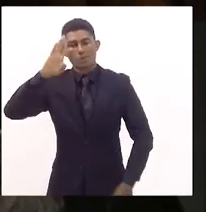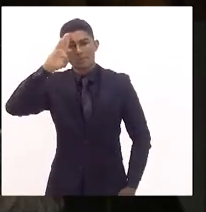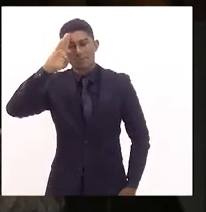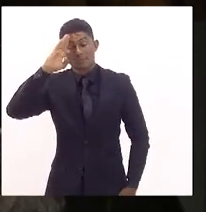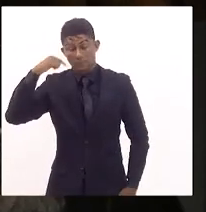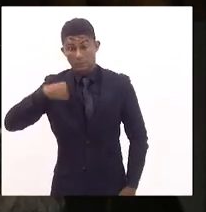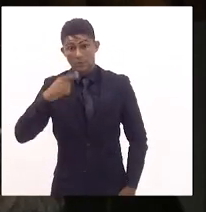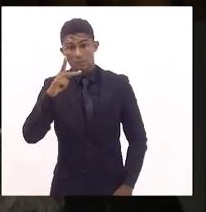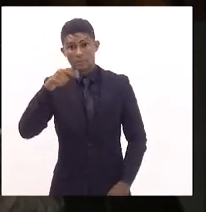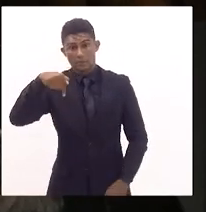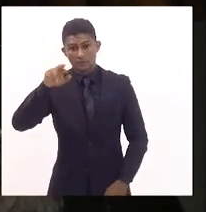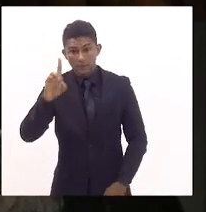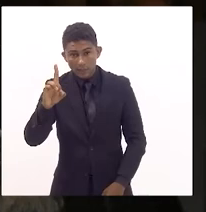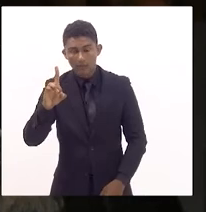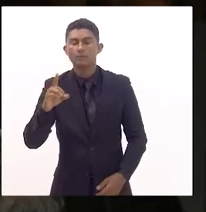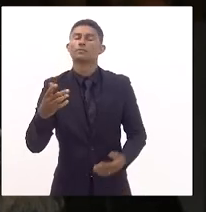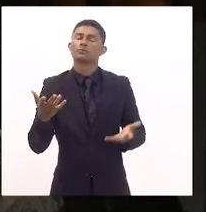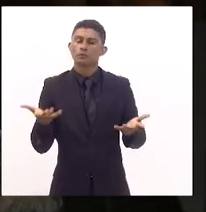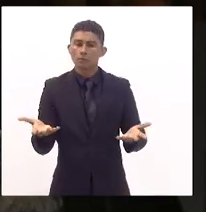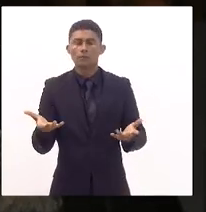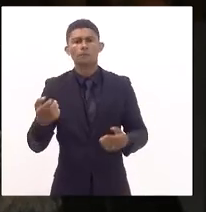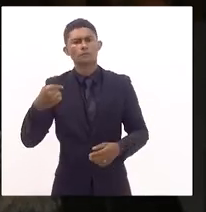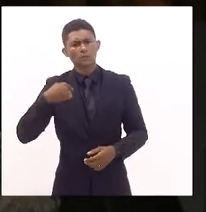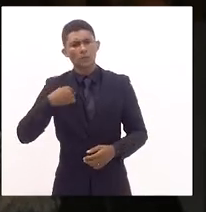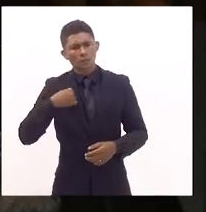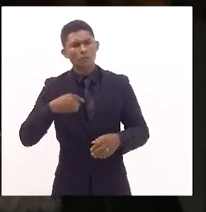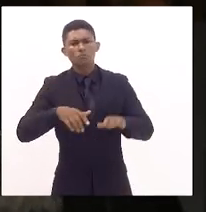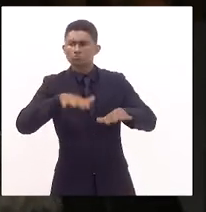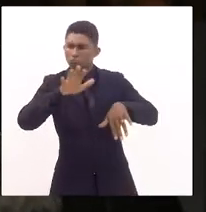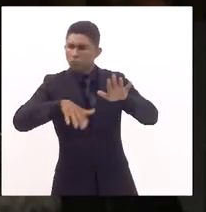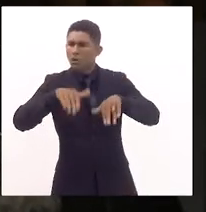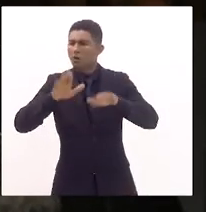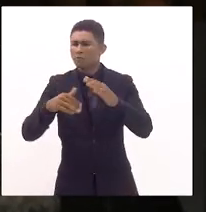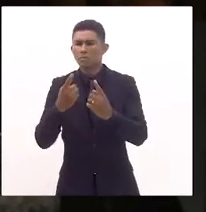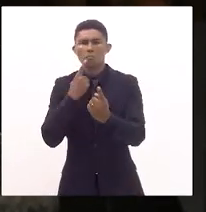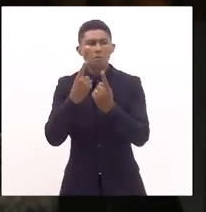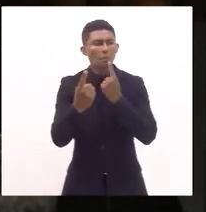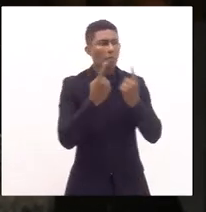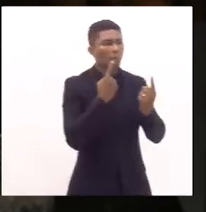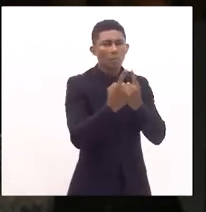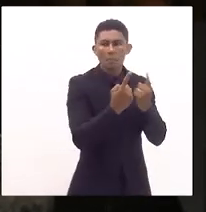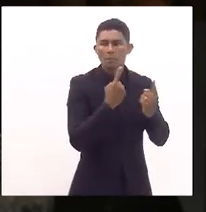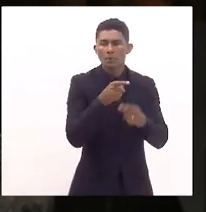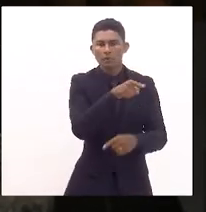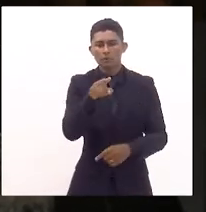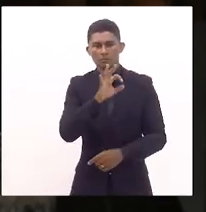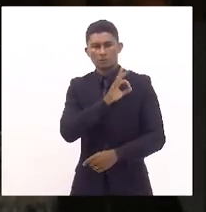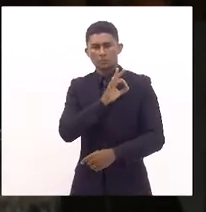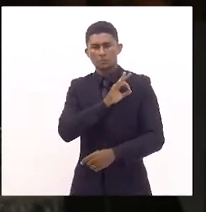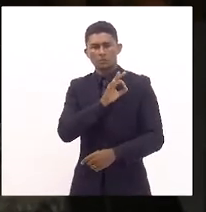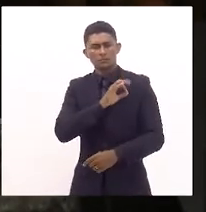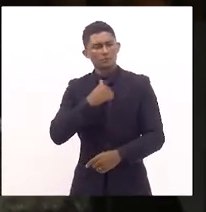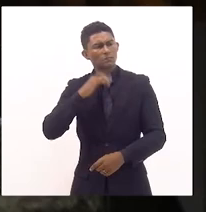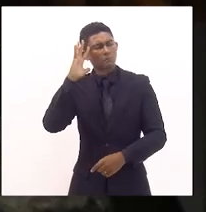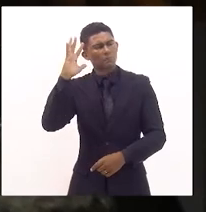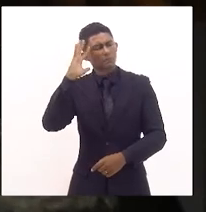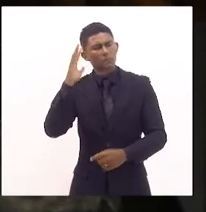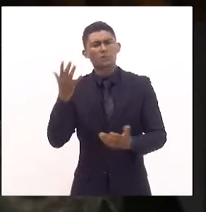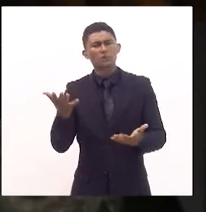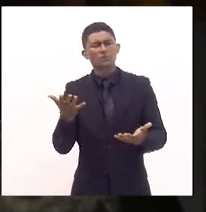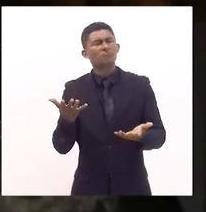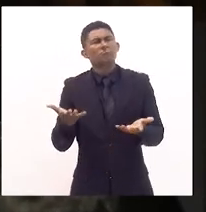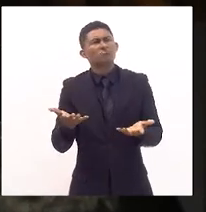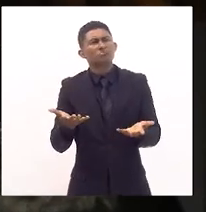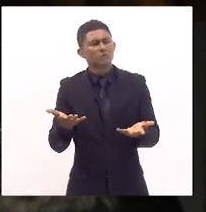eu sou praça. E, às vezes, conversando com diversos policiais, eu me pergunto por que,